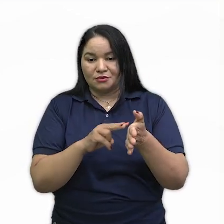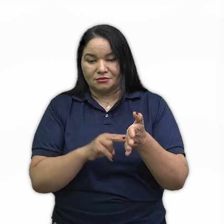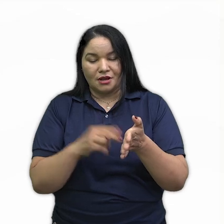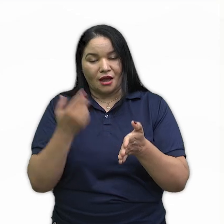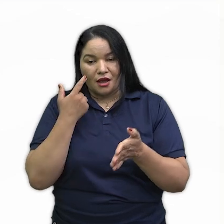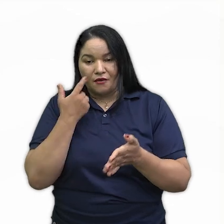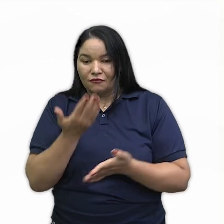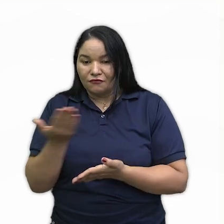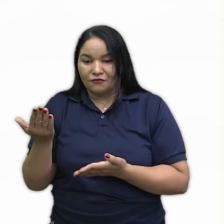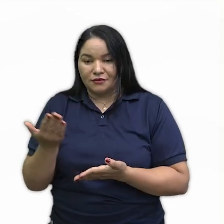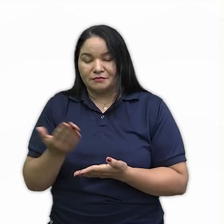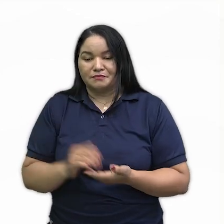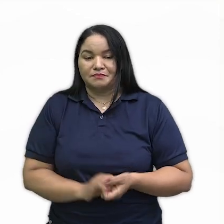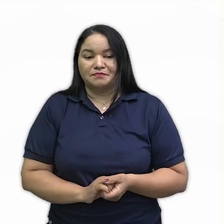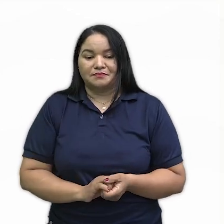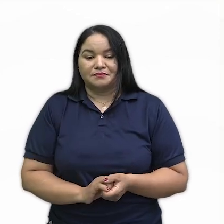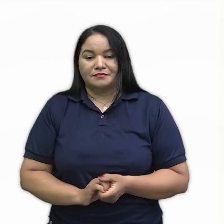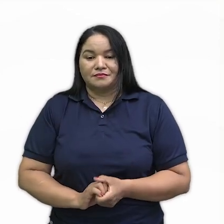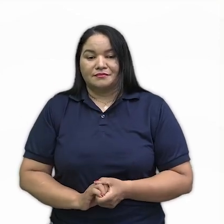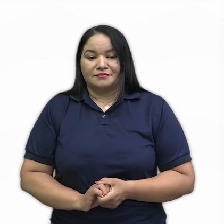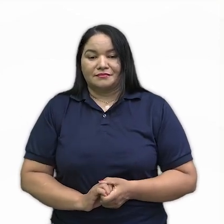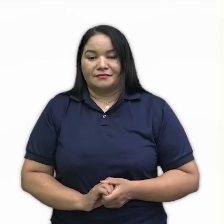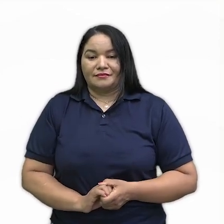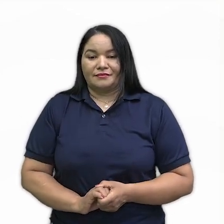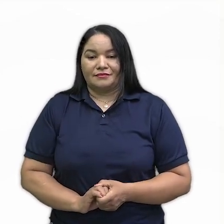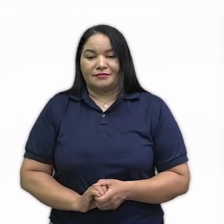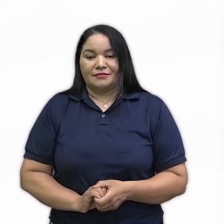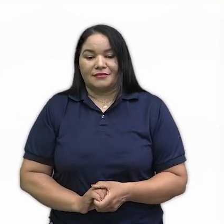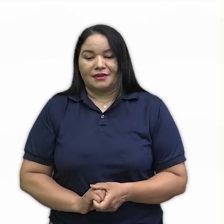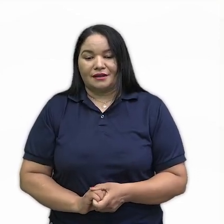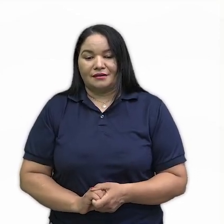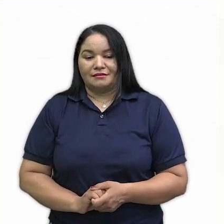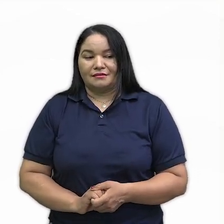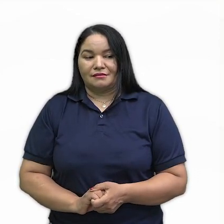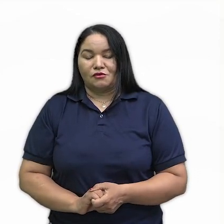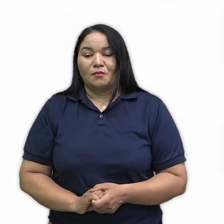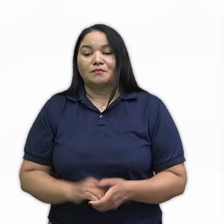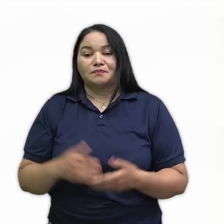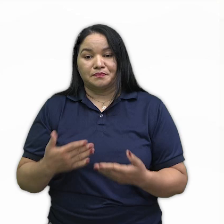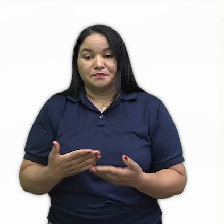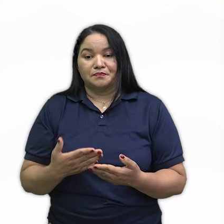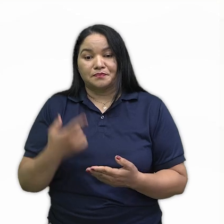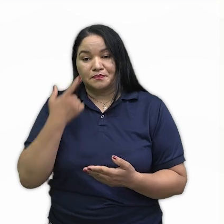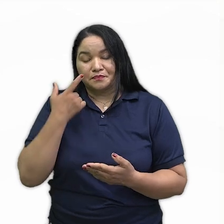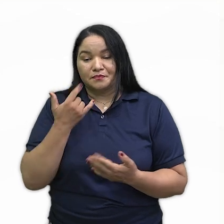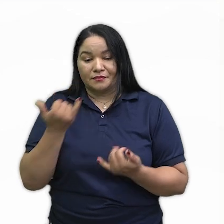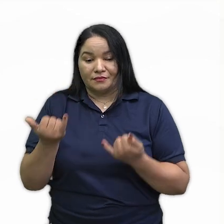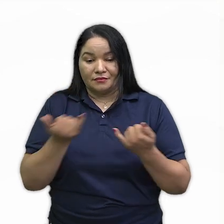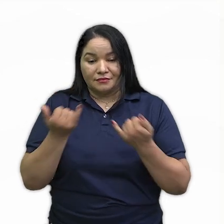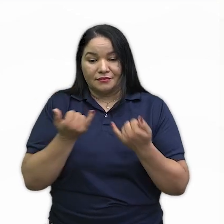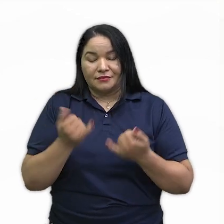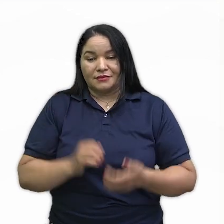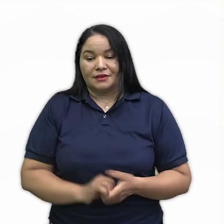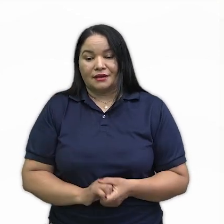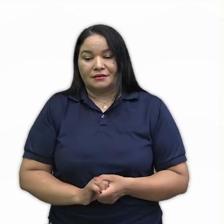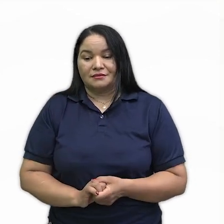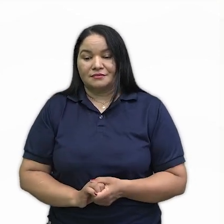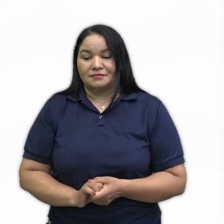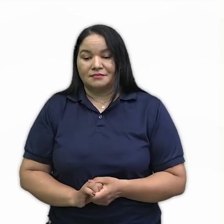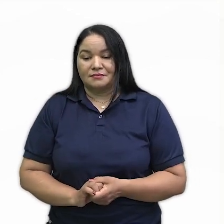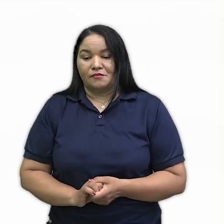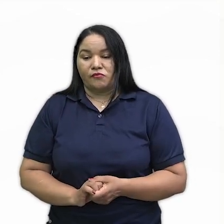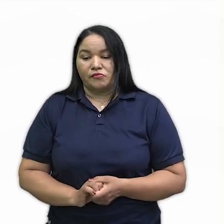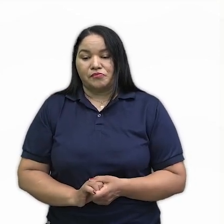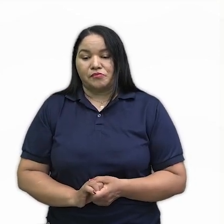certo? Então, vamos aqui à nossa próxima cartela, para que a gente verifique, então, essa informação. E